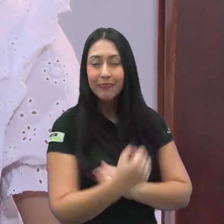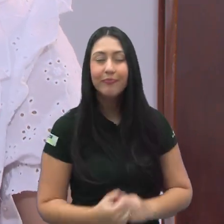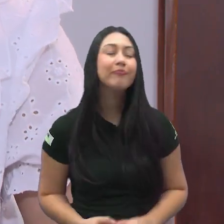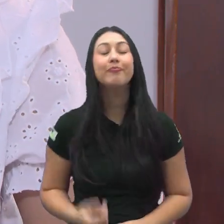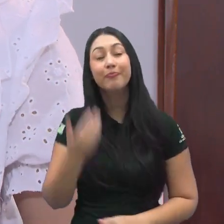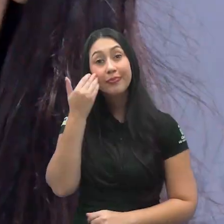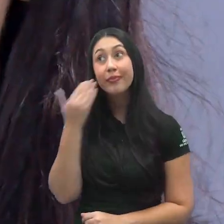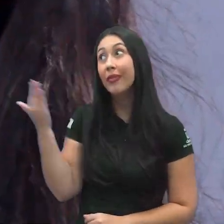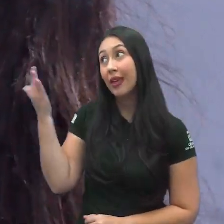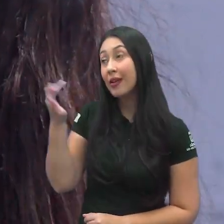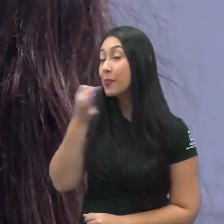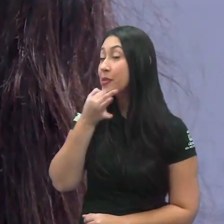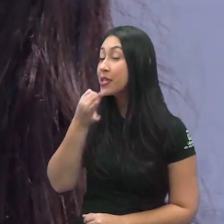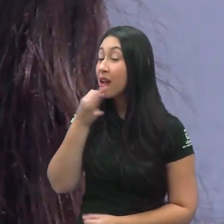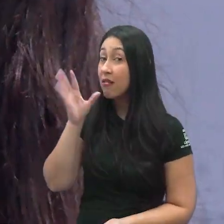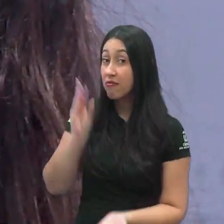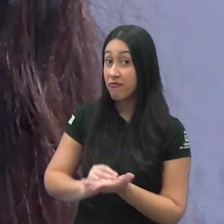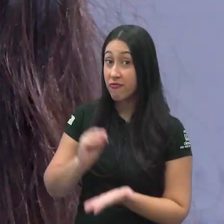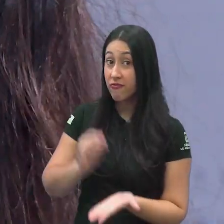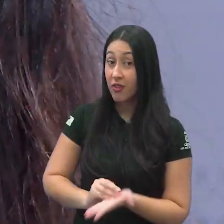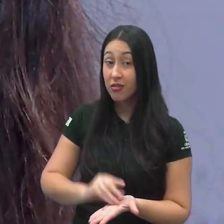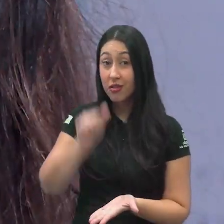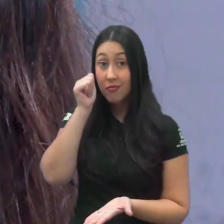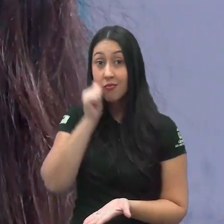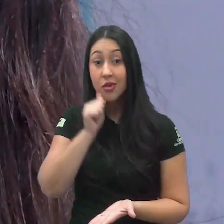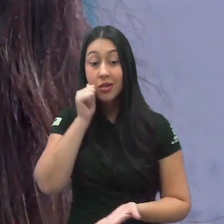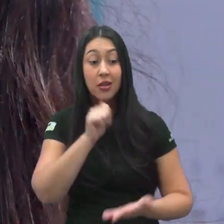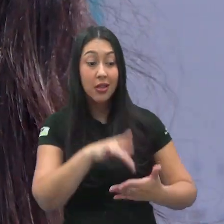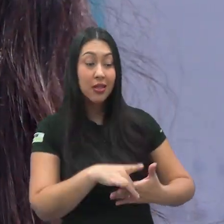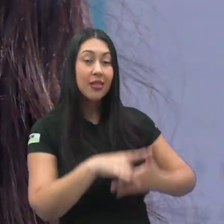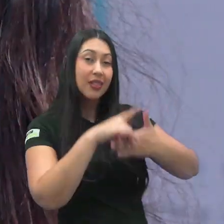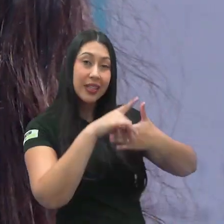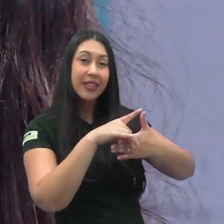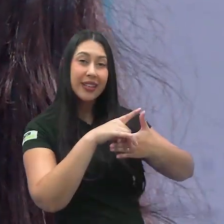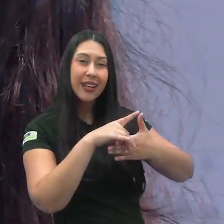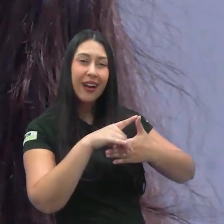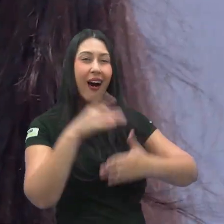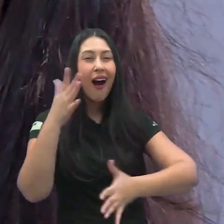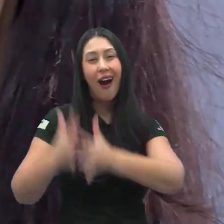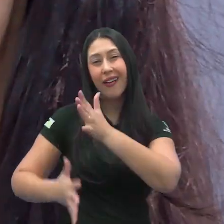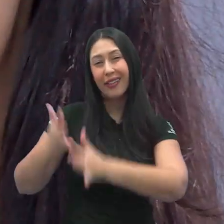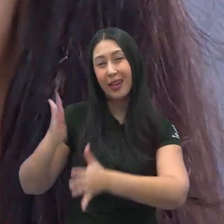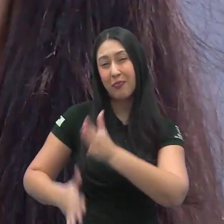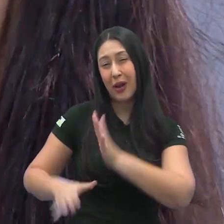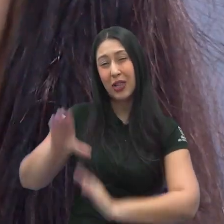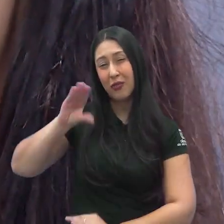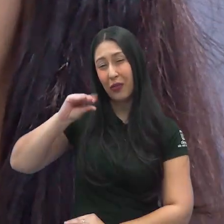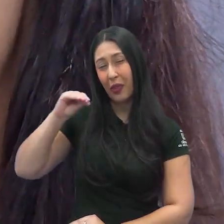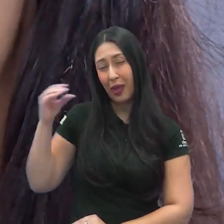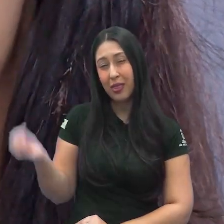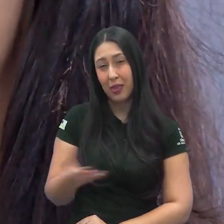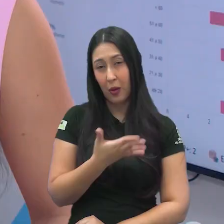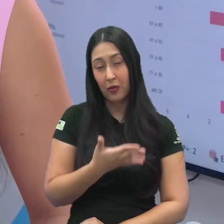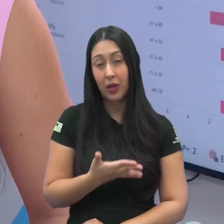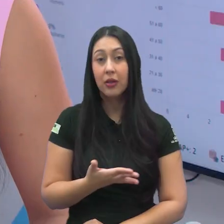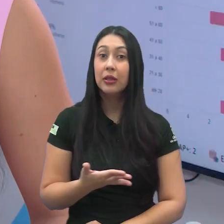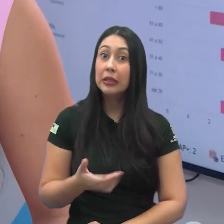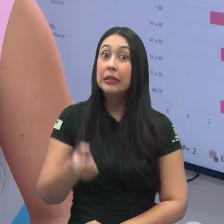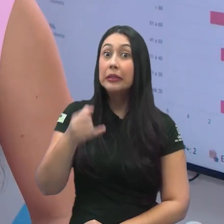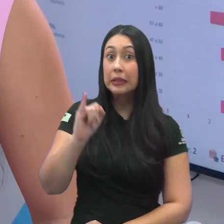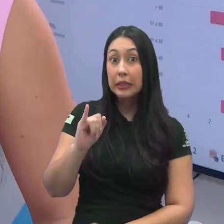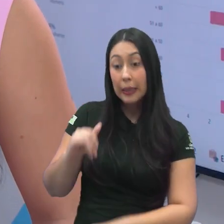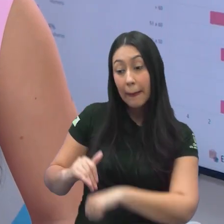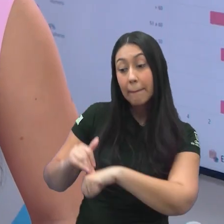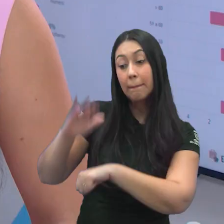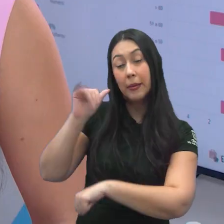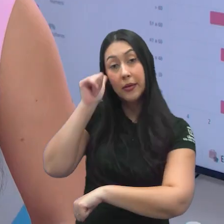mais, né? Para a Lohane, a falta de líderes femininas é um fator que afasta novas profissionais do mercado. De acordo com